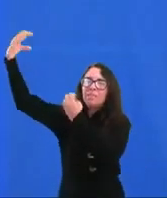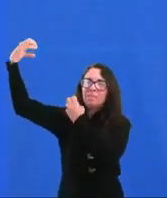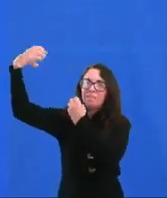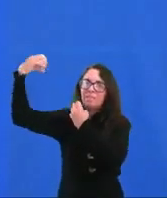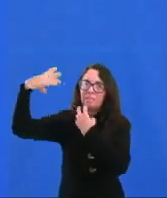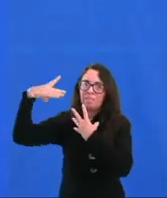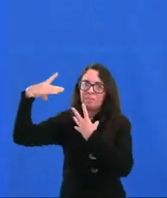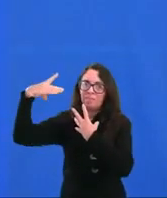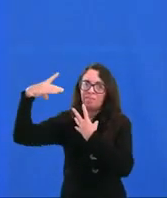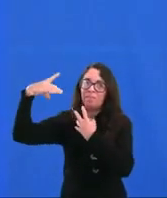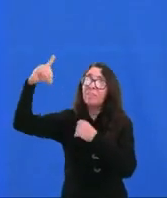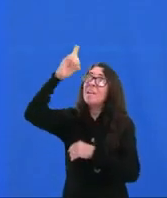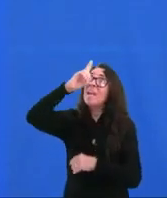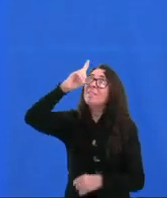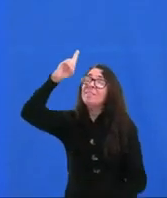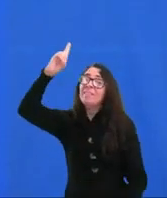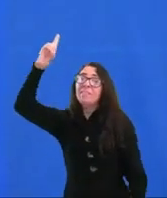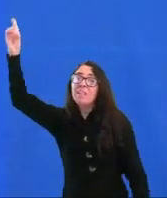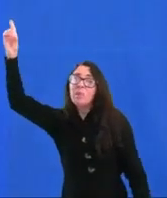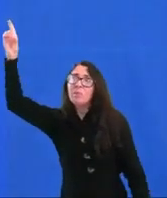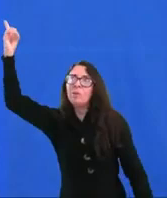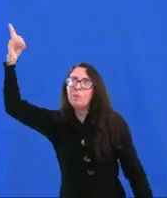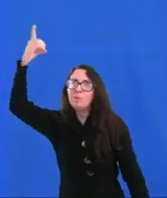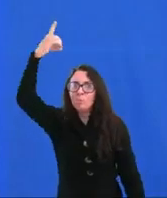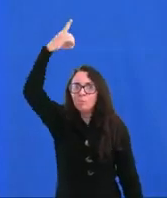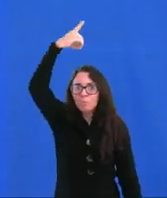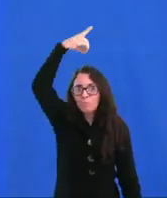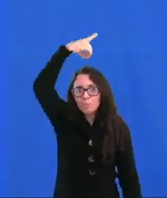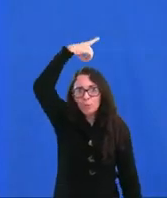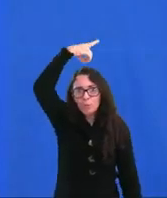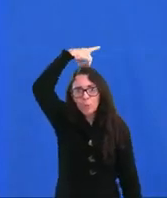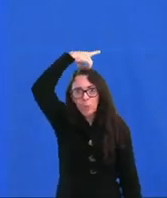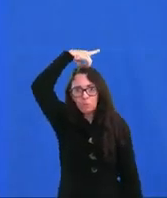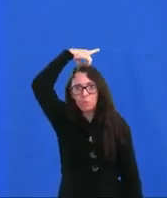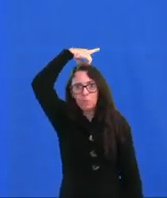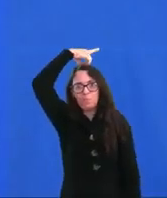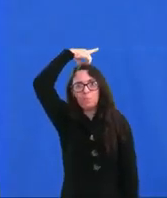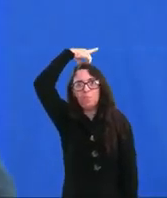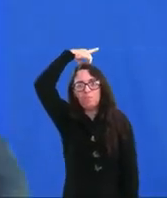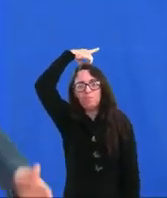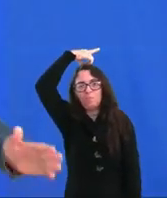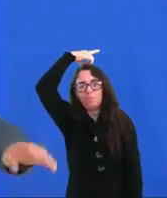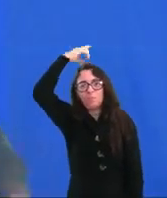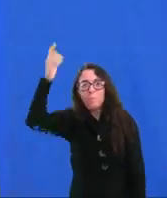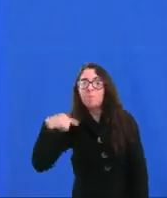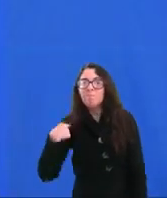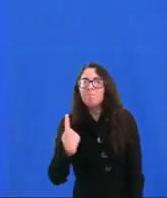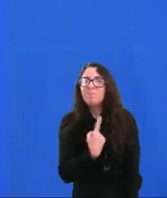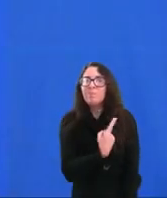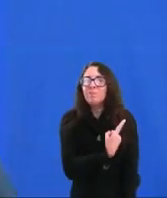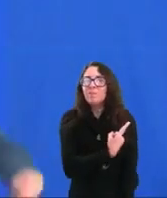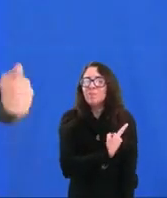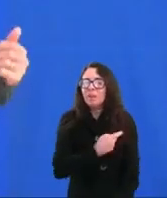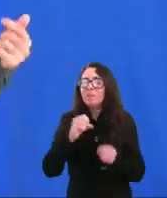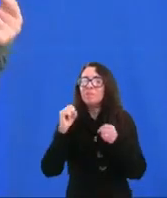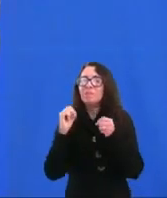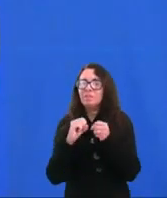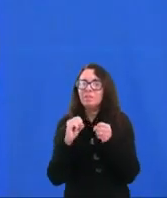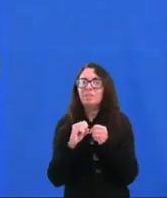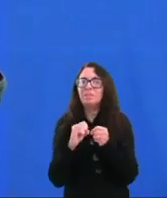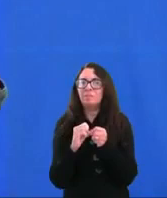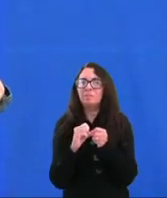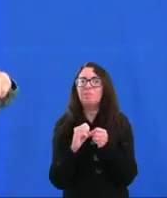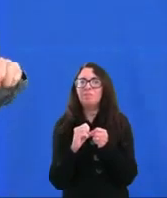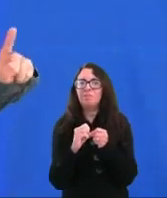fazer sendo. Como as pessoas, de modo geral, as igrejas frequentemente estão mais interessadas no